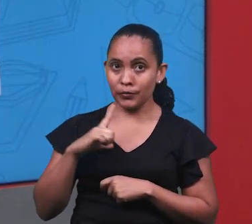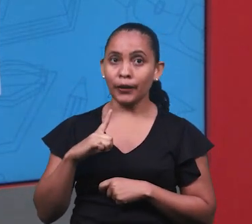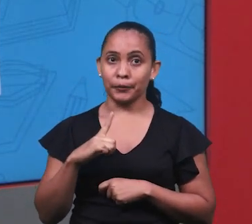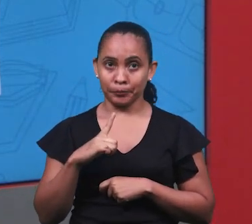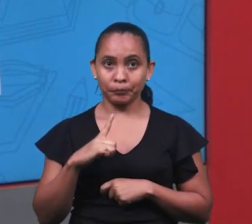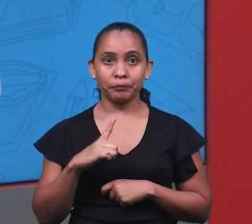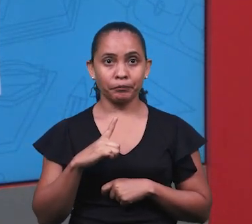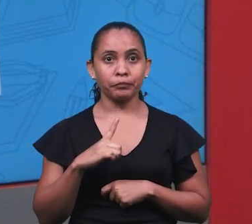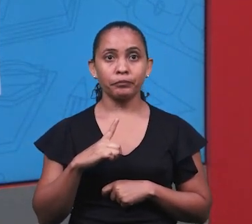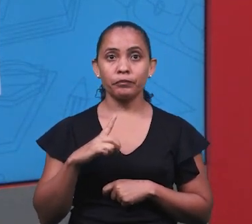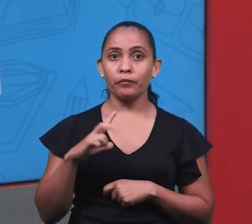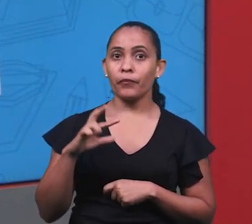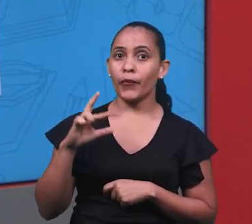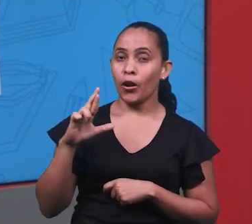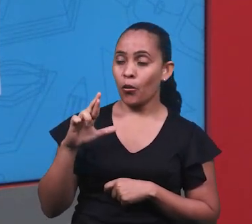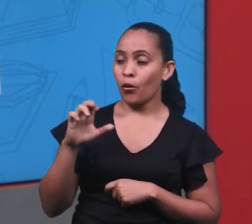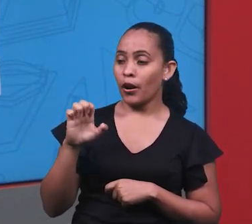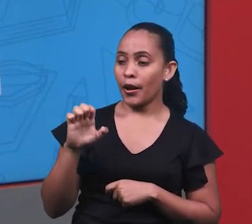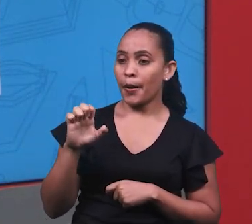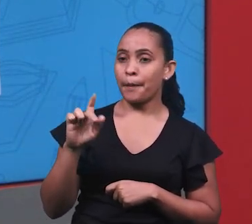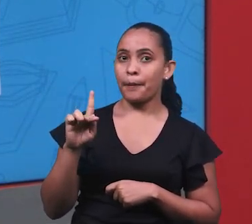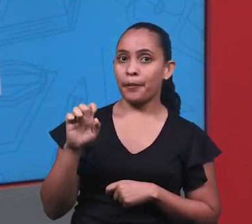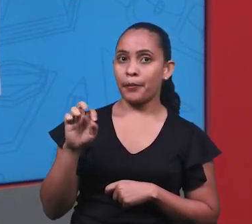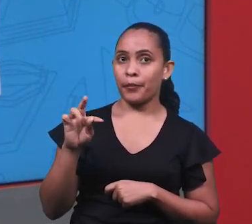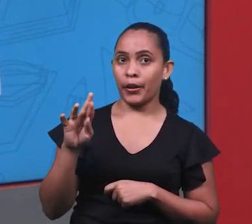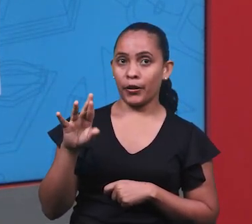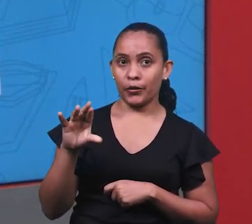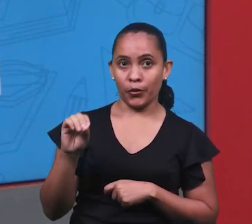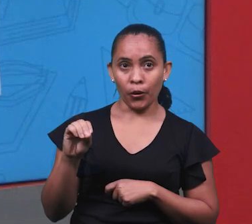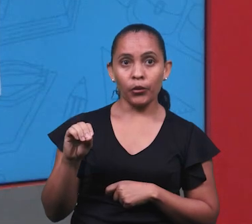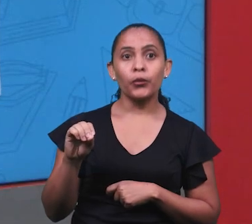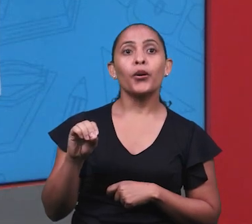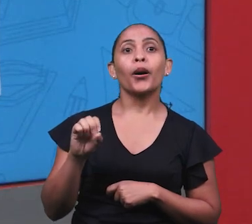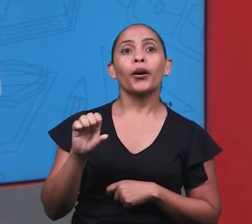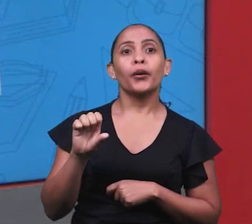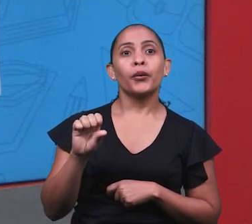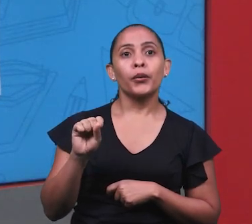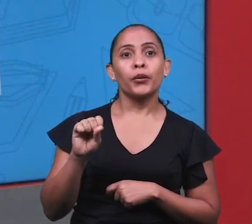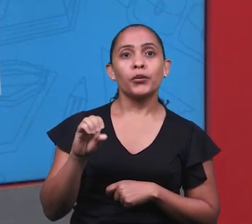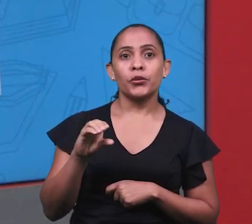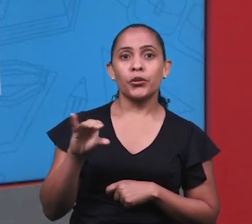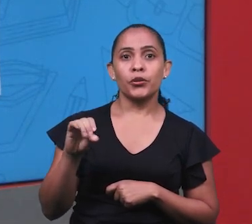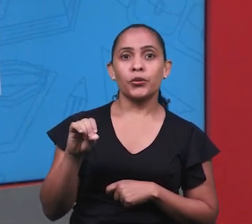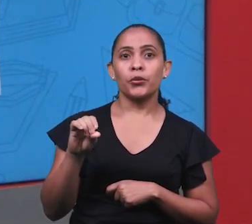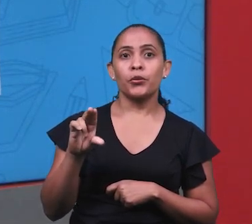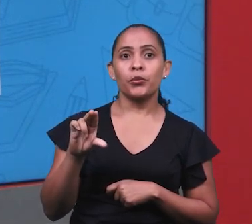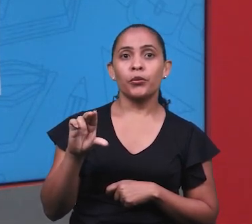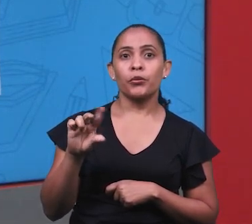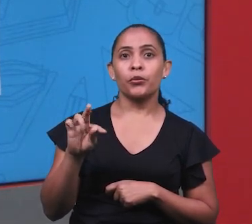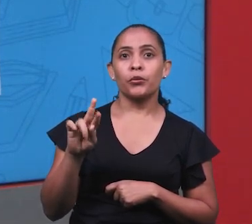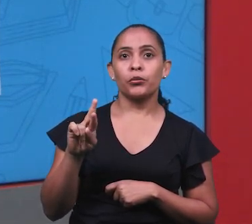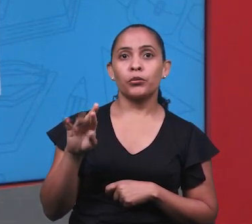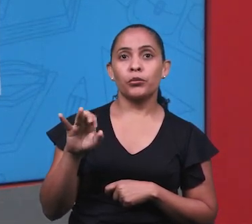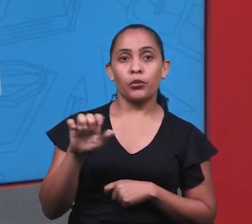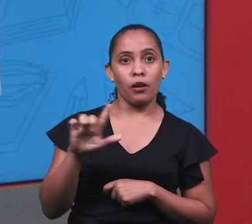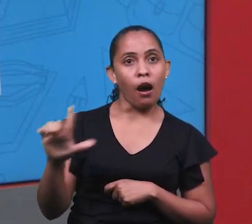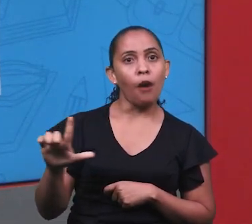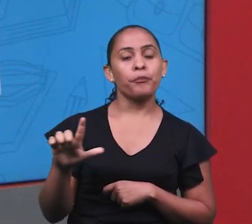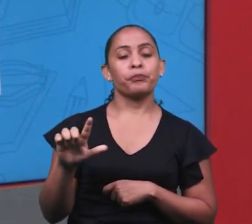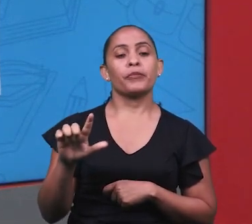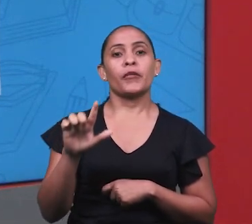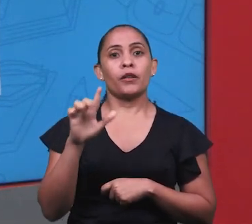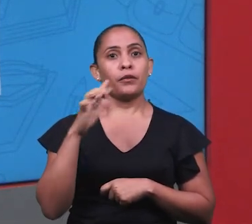sociocultural. Lembra? Tudo aquilo que você tem enquanto bagagem de leitura, de experiência, são as citações, filosofia,